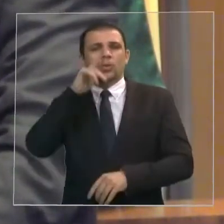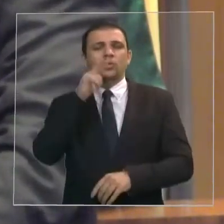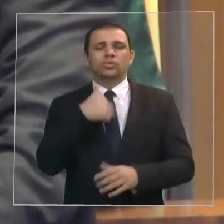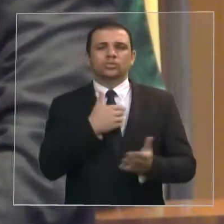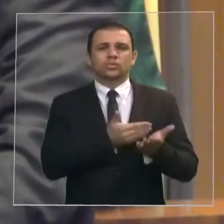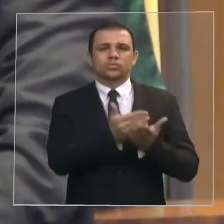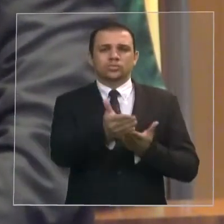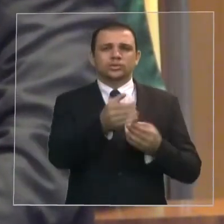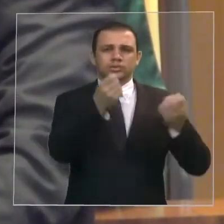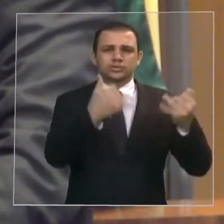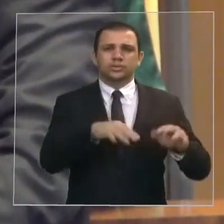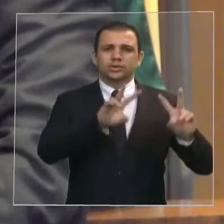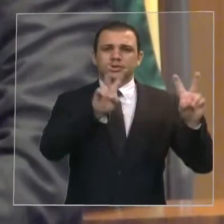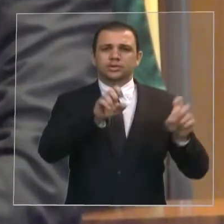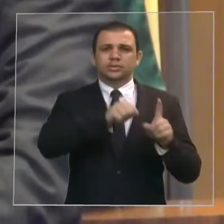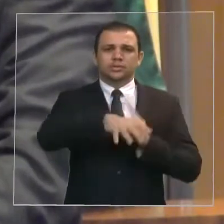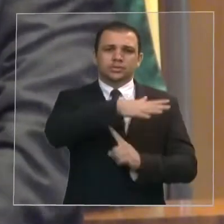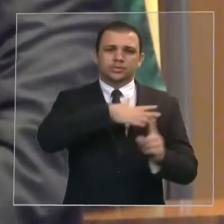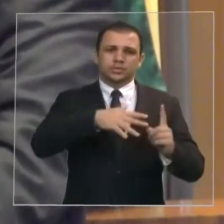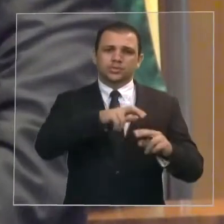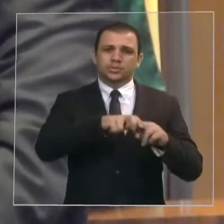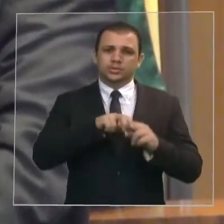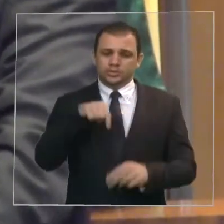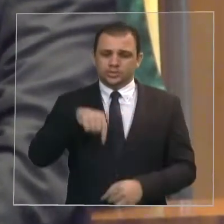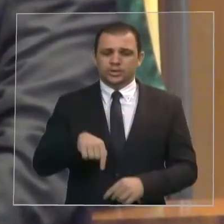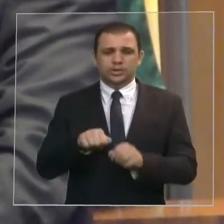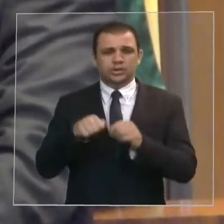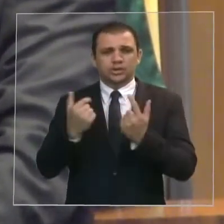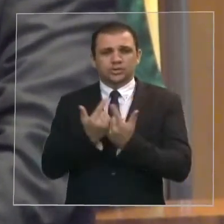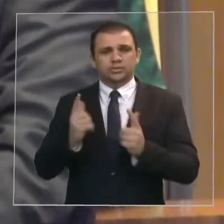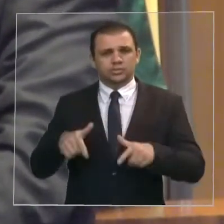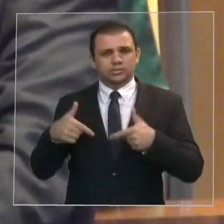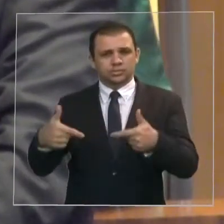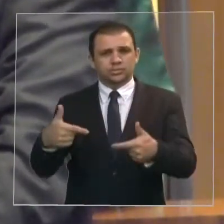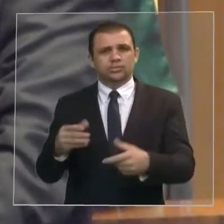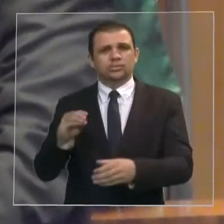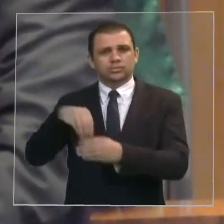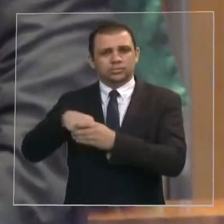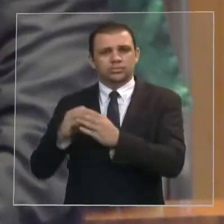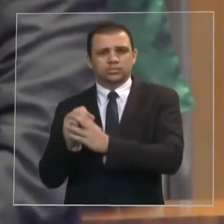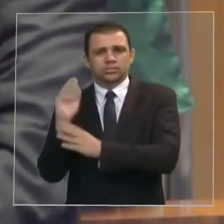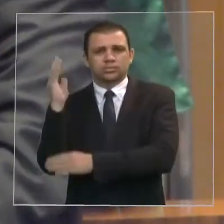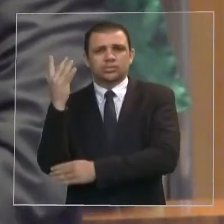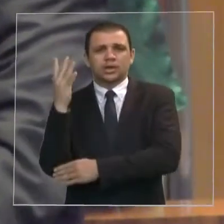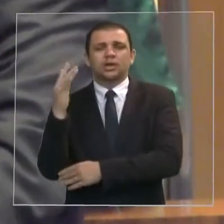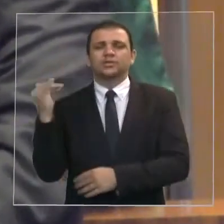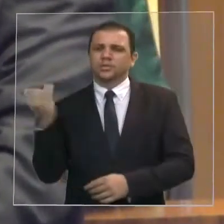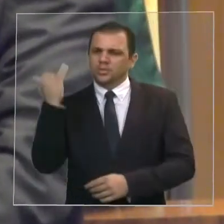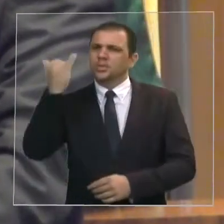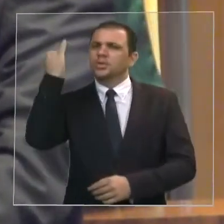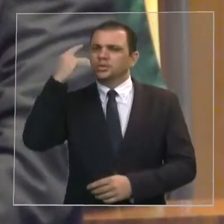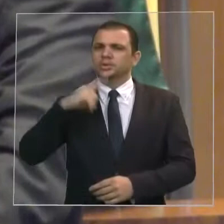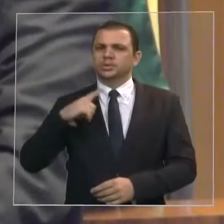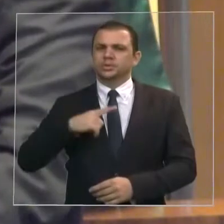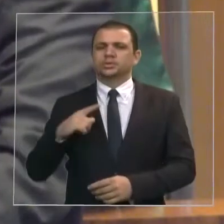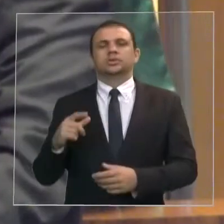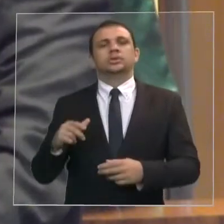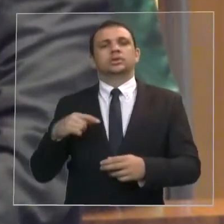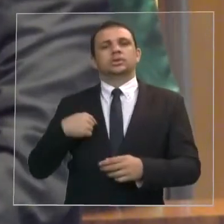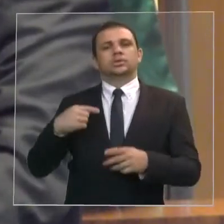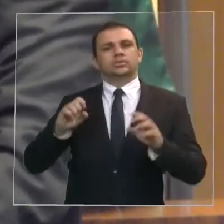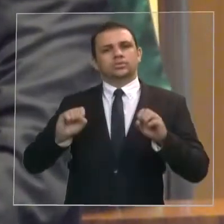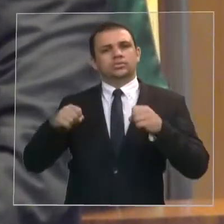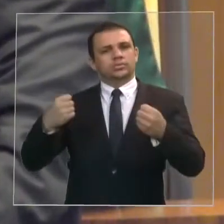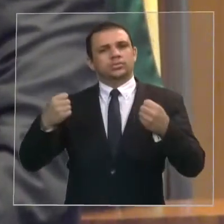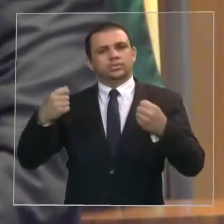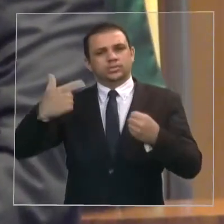uma ação proativa nesta casa, plantando mudas. A simbologia foi muito importante, e aqui reforcei, dizendo